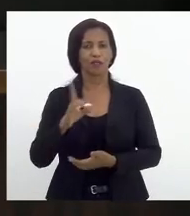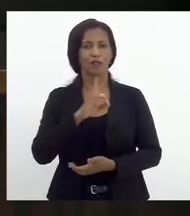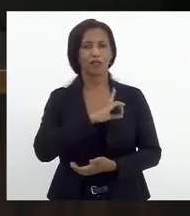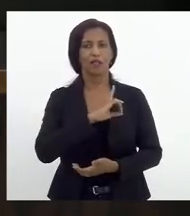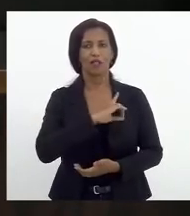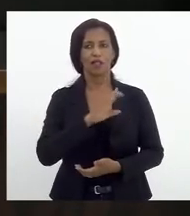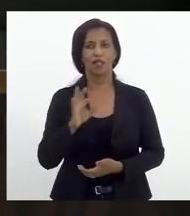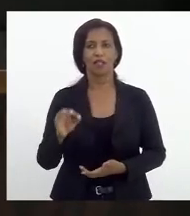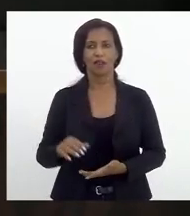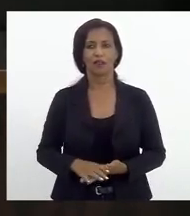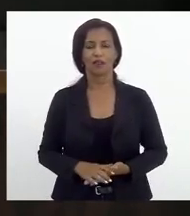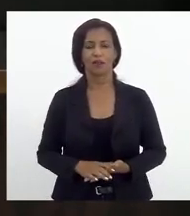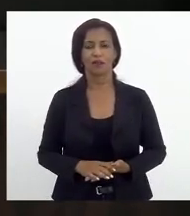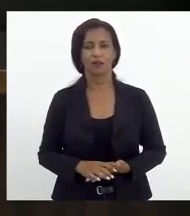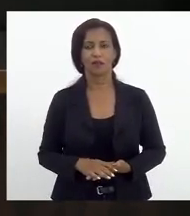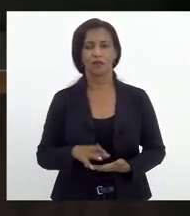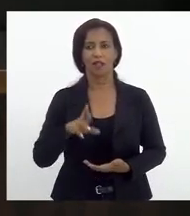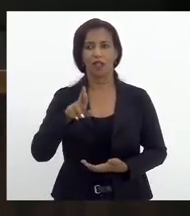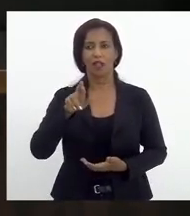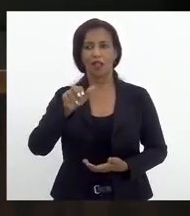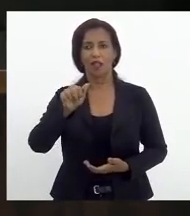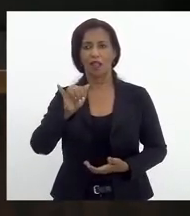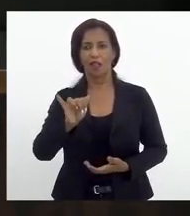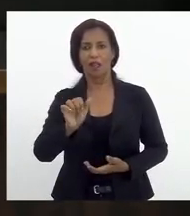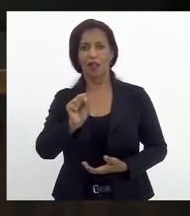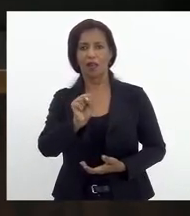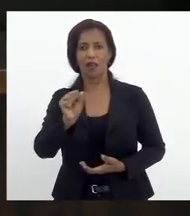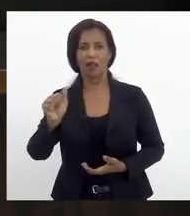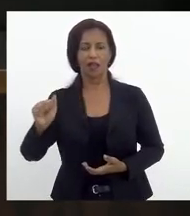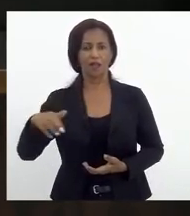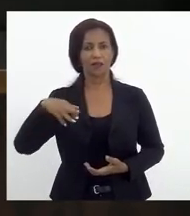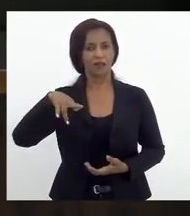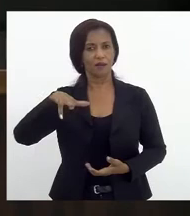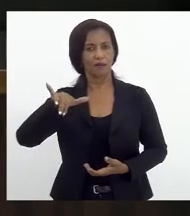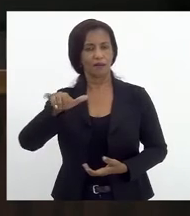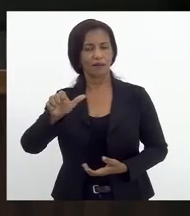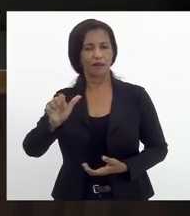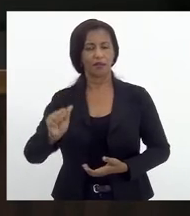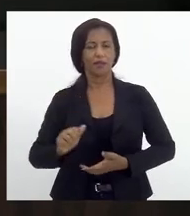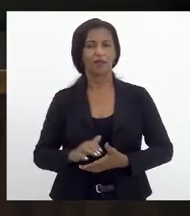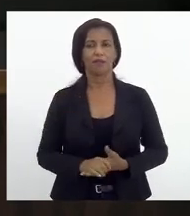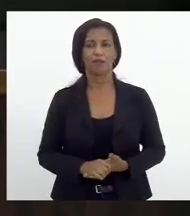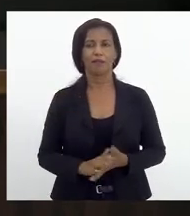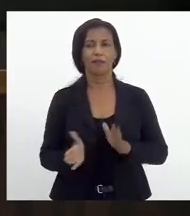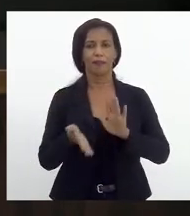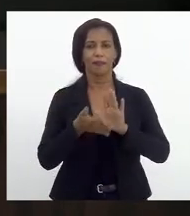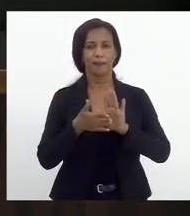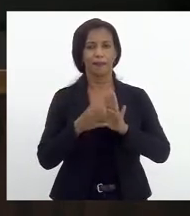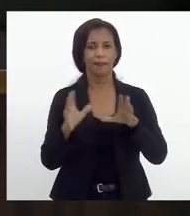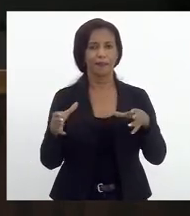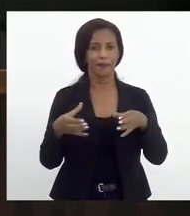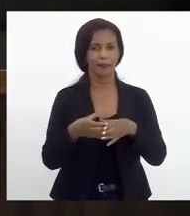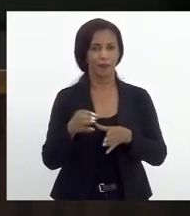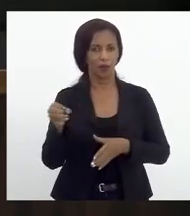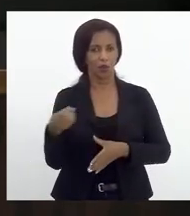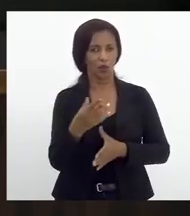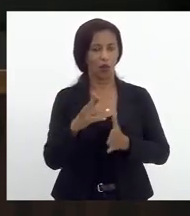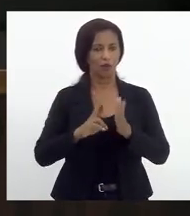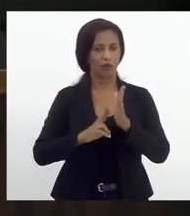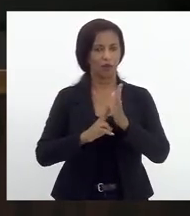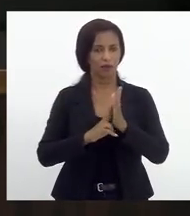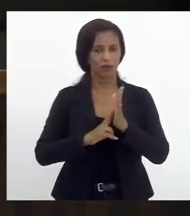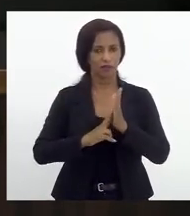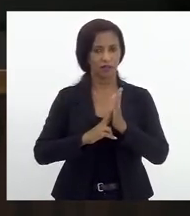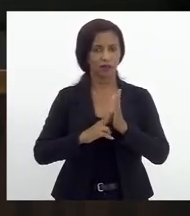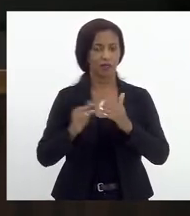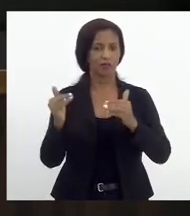delegada de polícia, Raíssa Maria dos Santos Celes. Parecer da Comissão de Normas Internas e Proposições